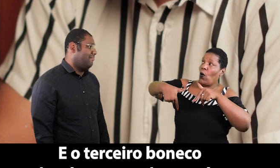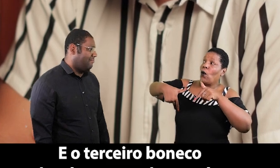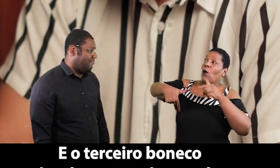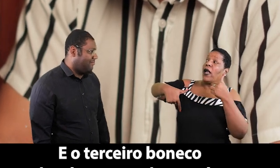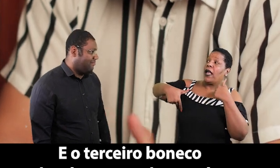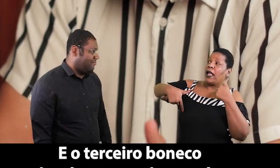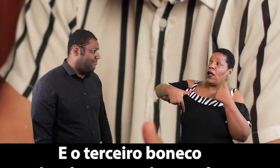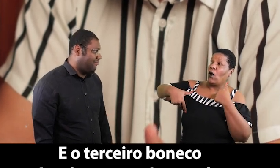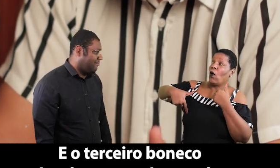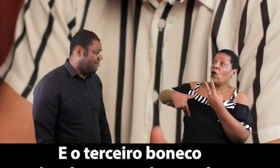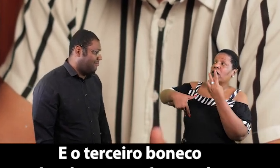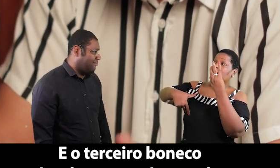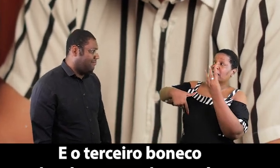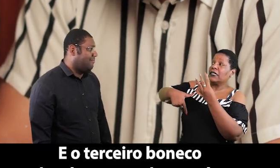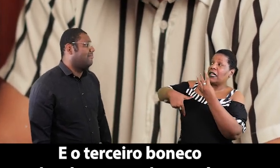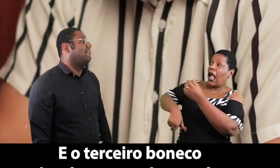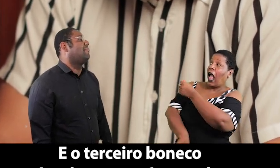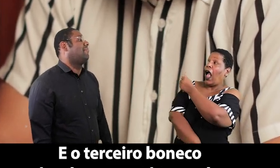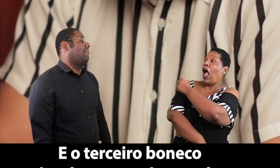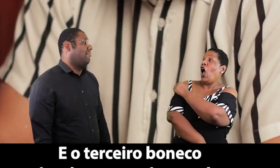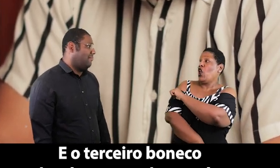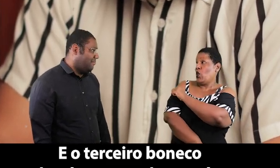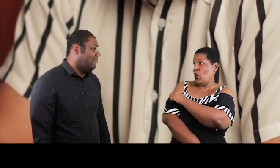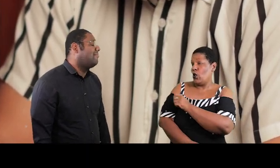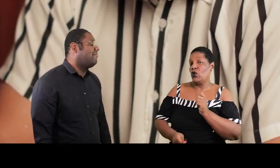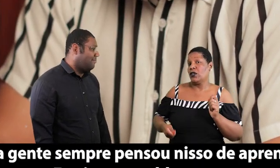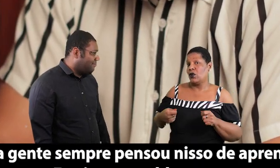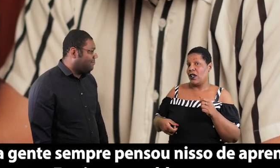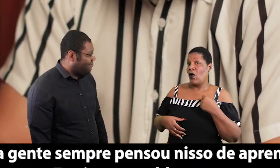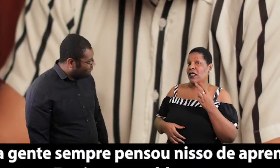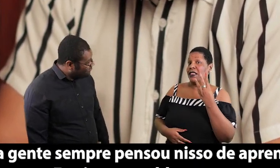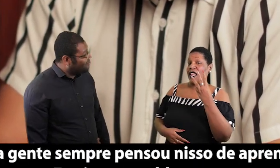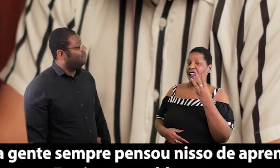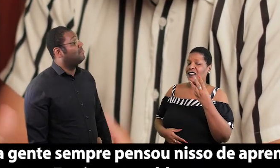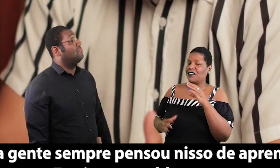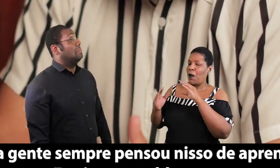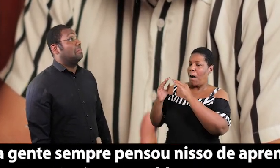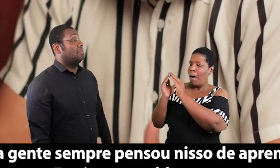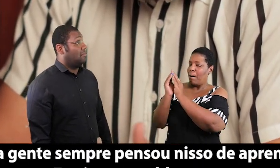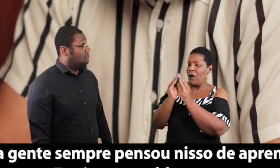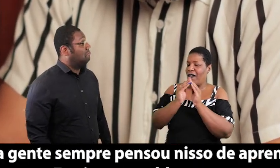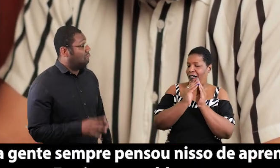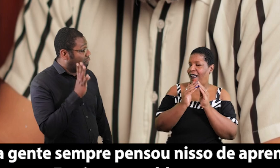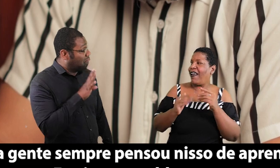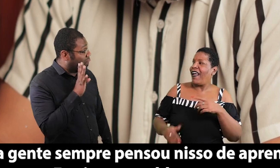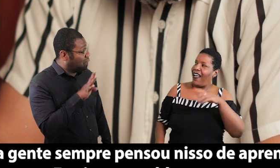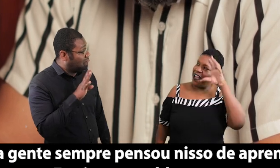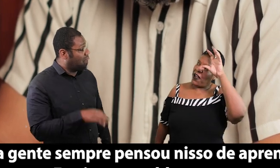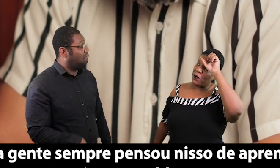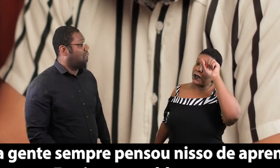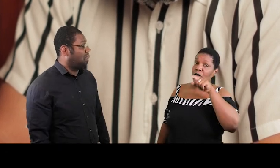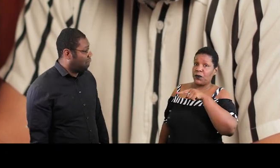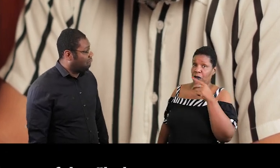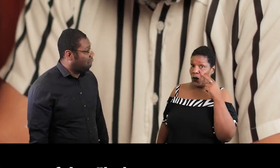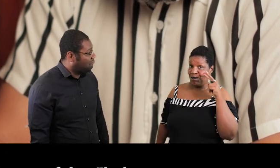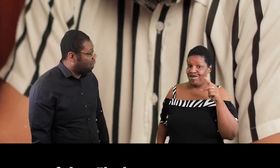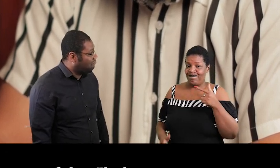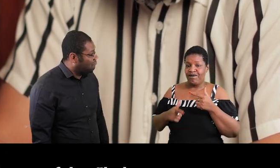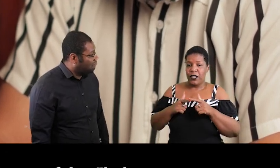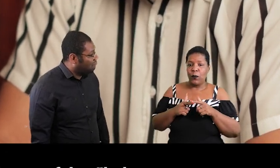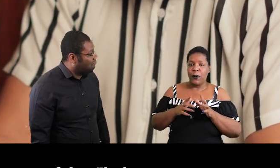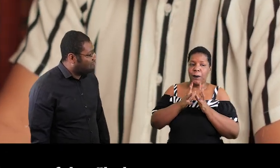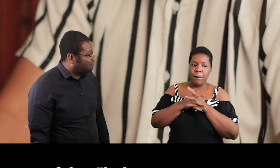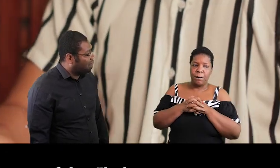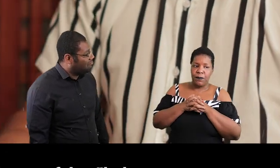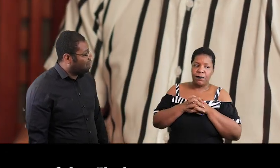terceiro boneco é o aluno que tá tocando. Legal. Então a gente sempre pensou nisso, de aprender. E ver um problema. A gente falou,